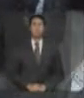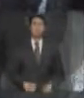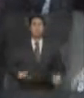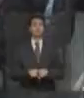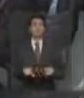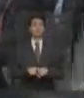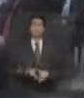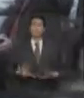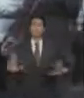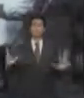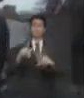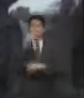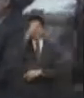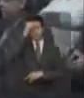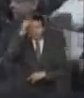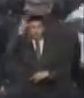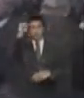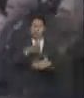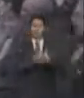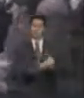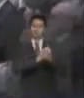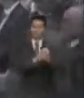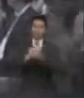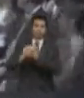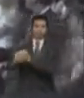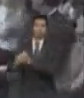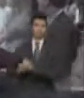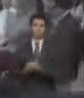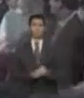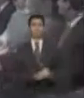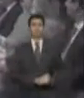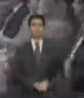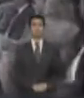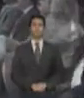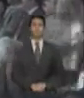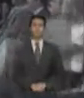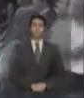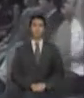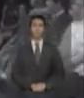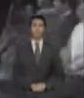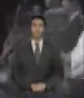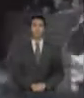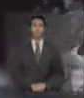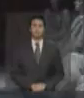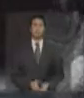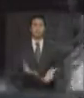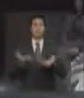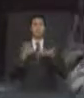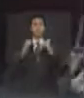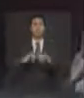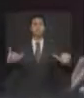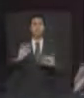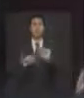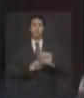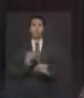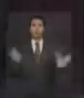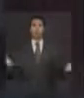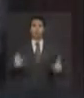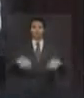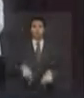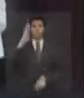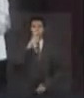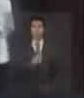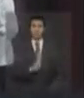todas as prefeitas e prefeitos aqui presentes. Quero dizer que nós temos um país continental